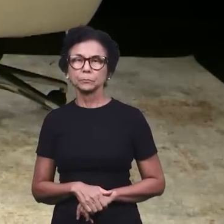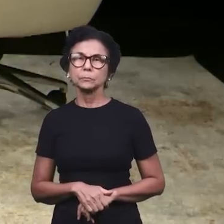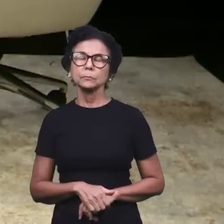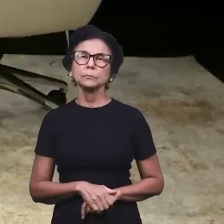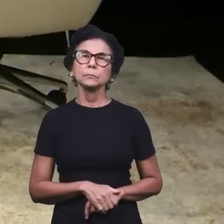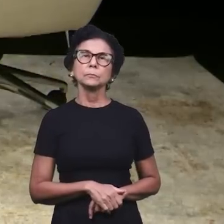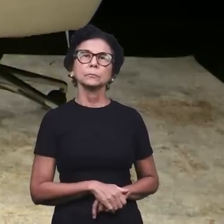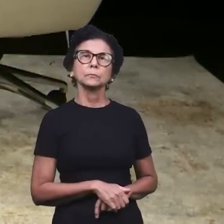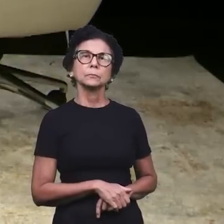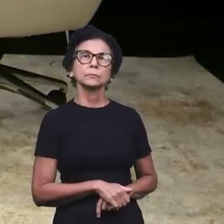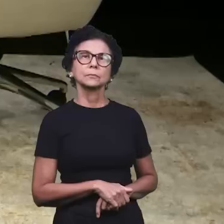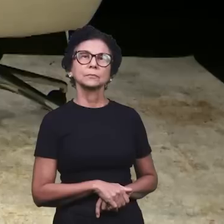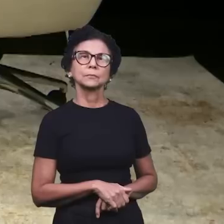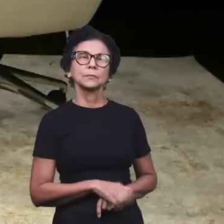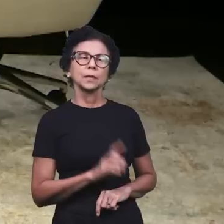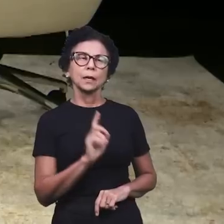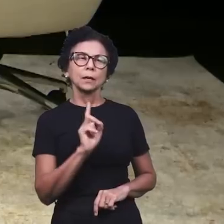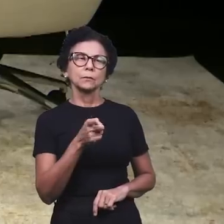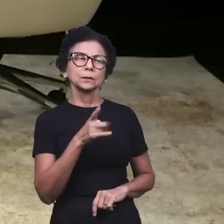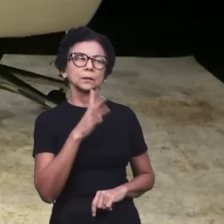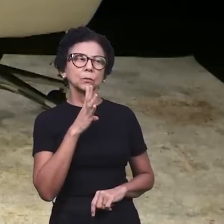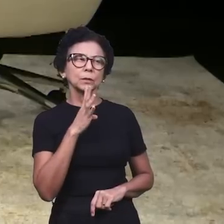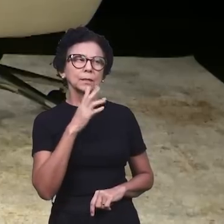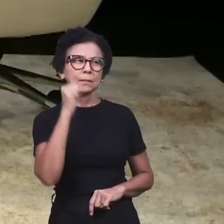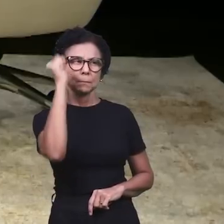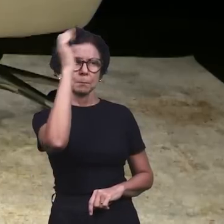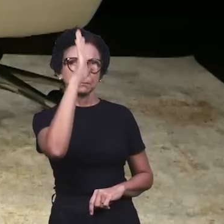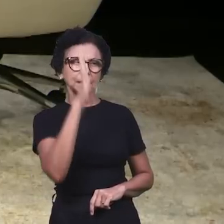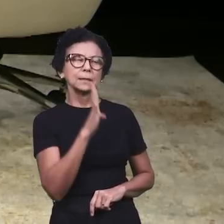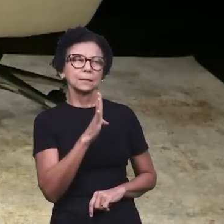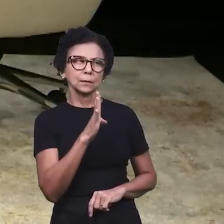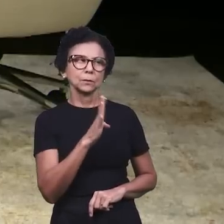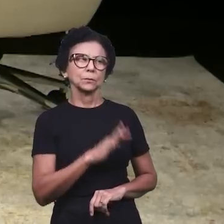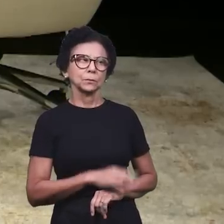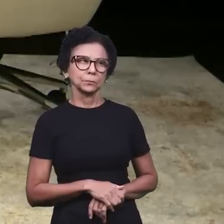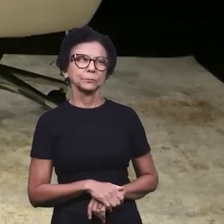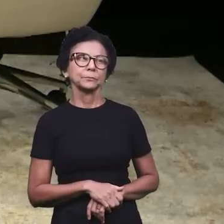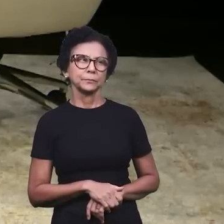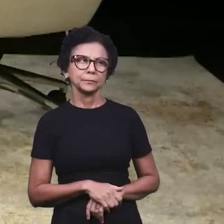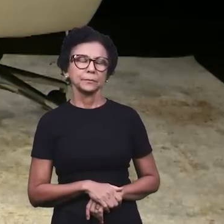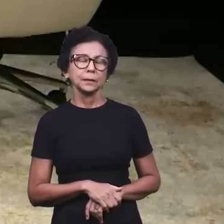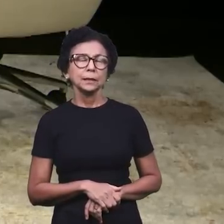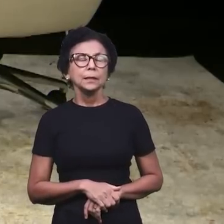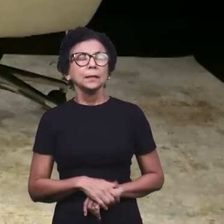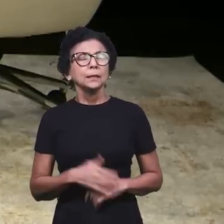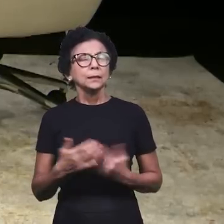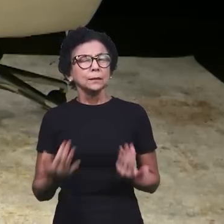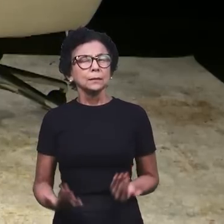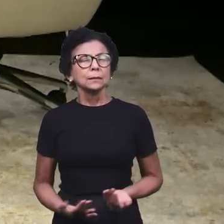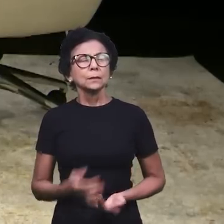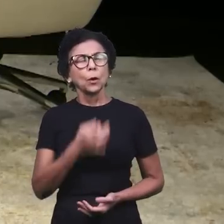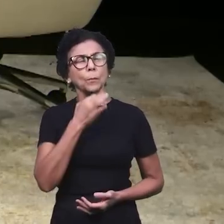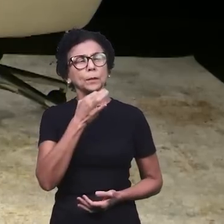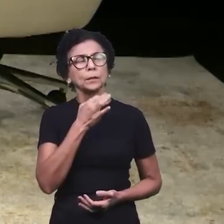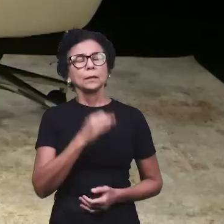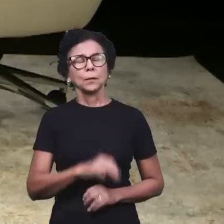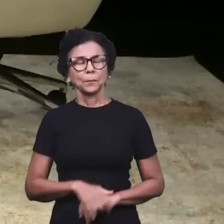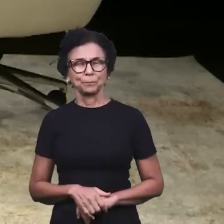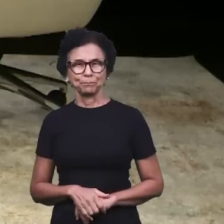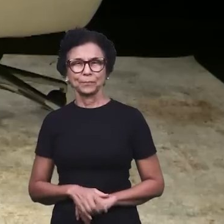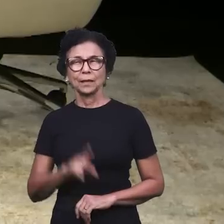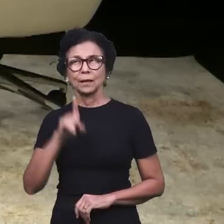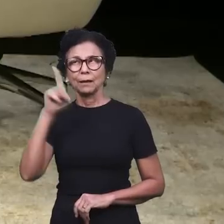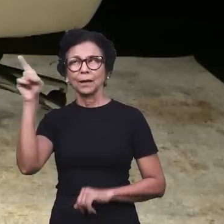Você acha lá na eternidade, no plano de Deus, já não tinha algo estabelecido para